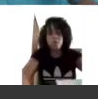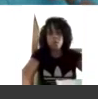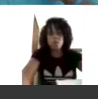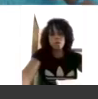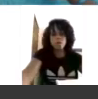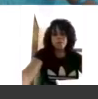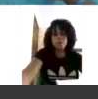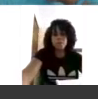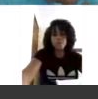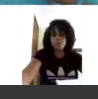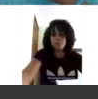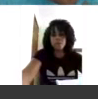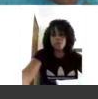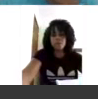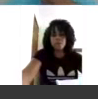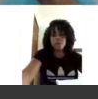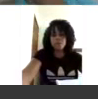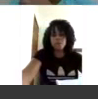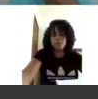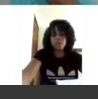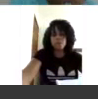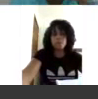Pode passar, por favor.